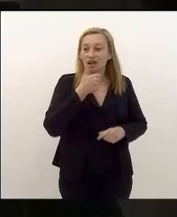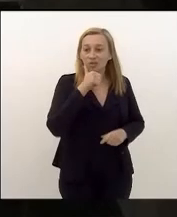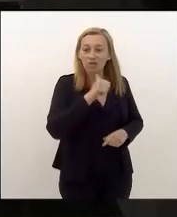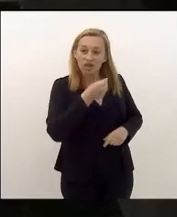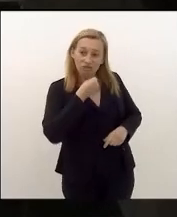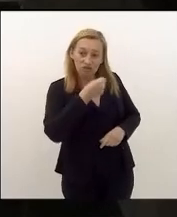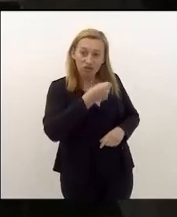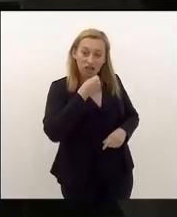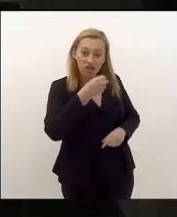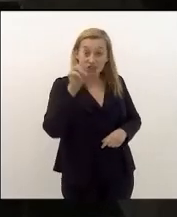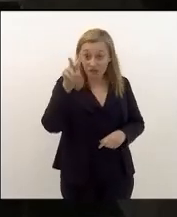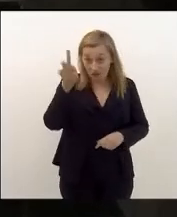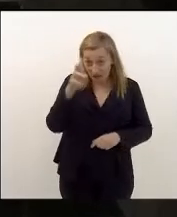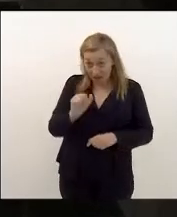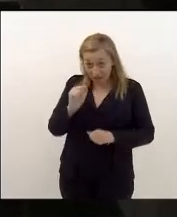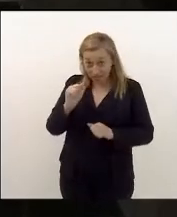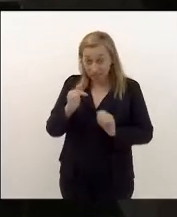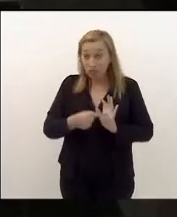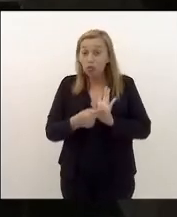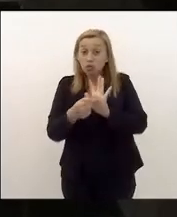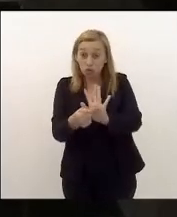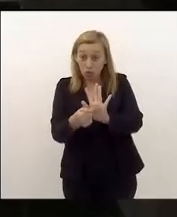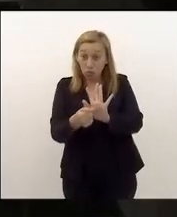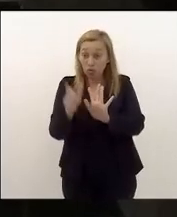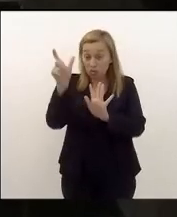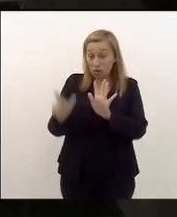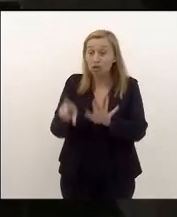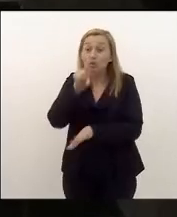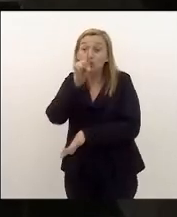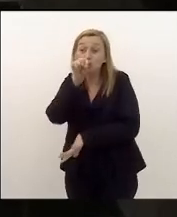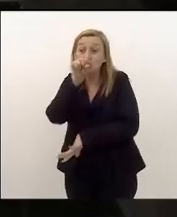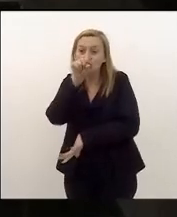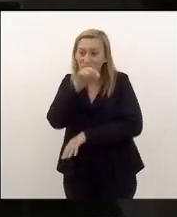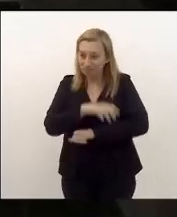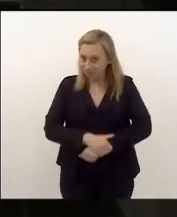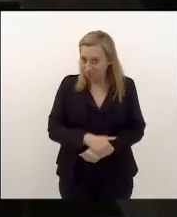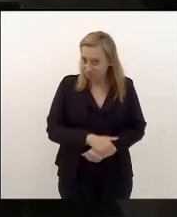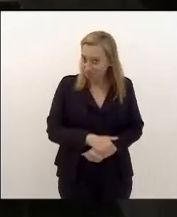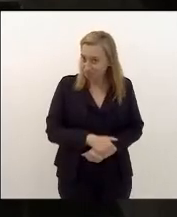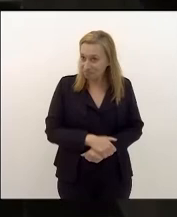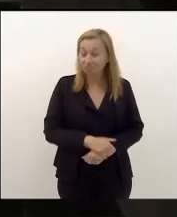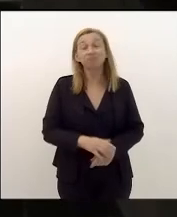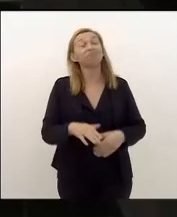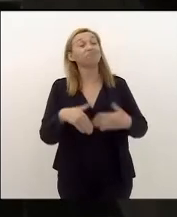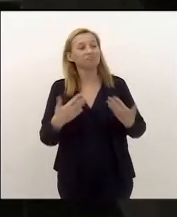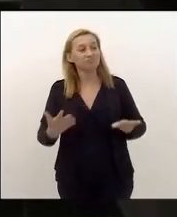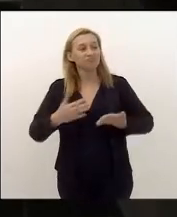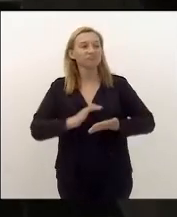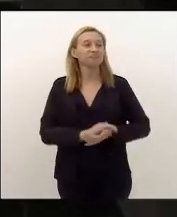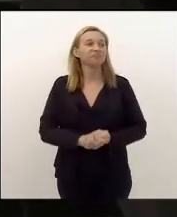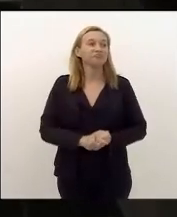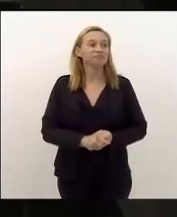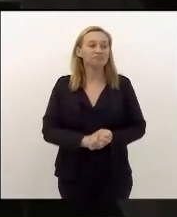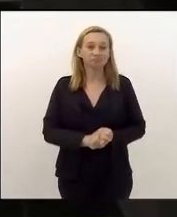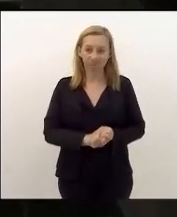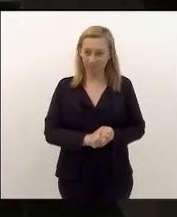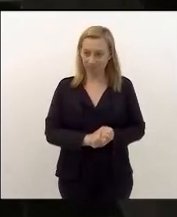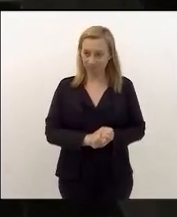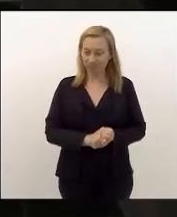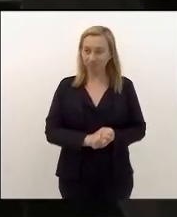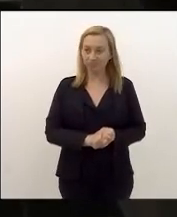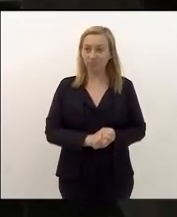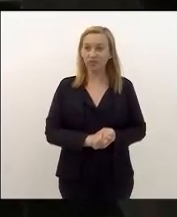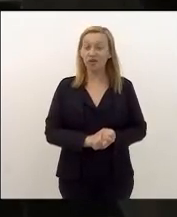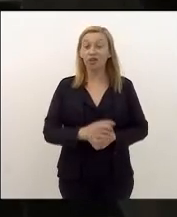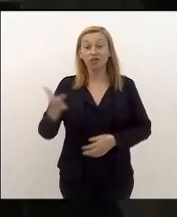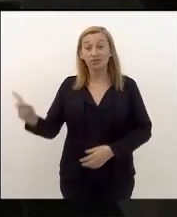Magalhães postou no seu Twitter. Dito isso, vi